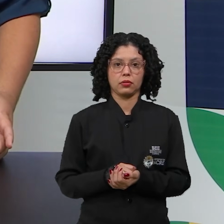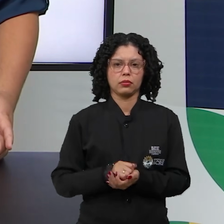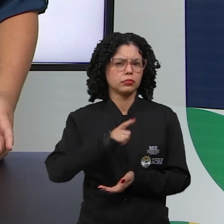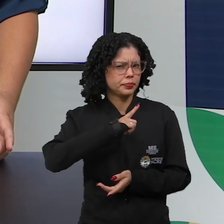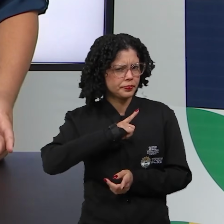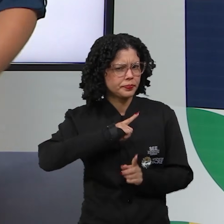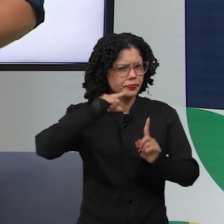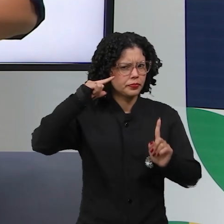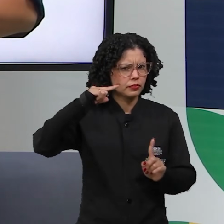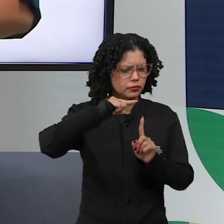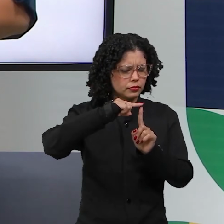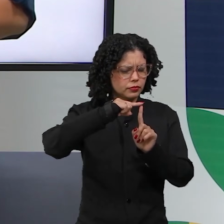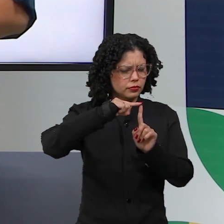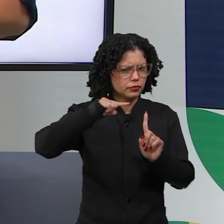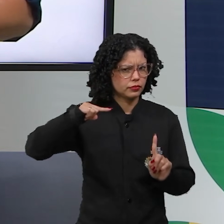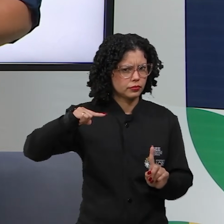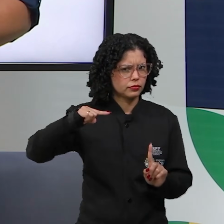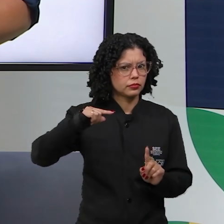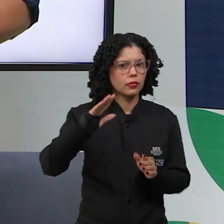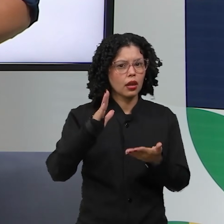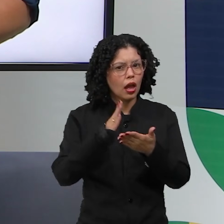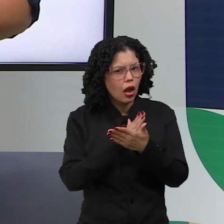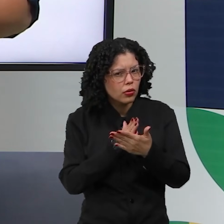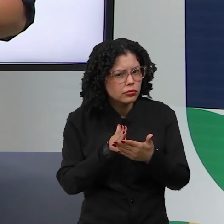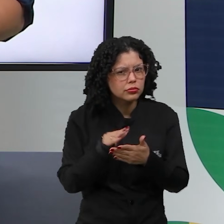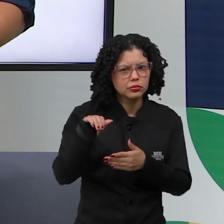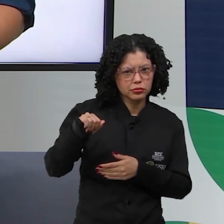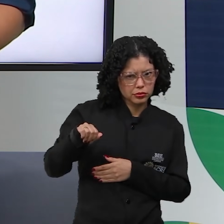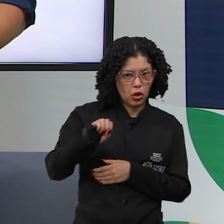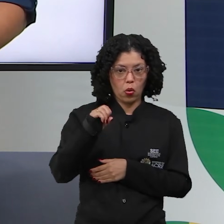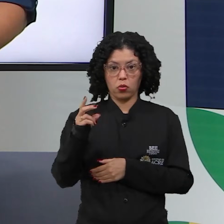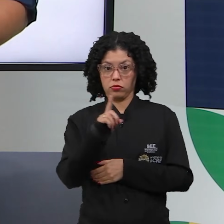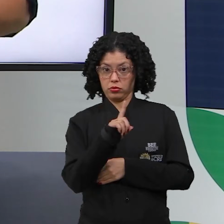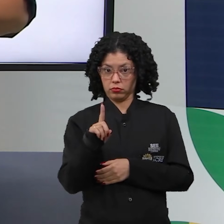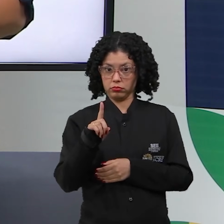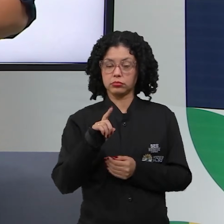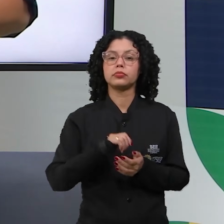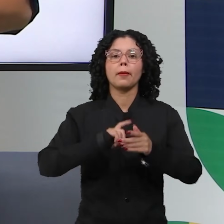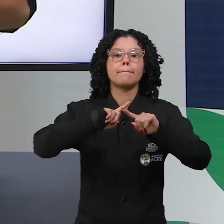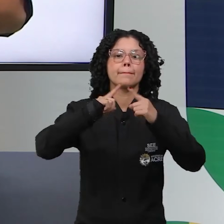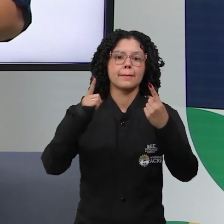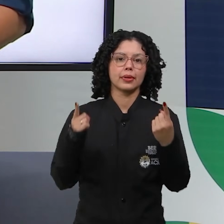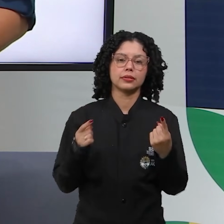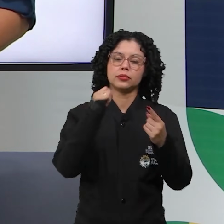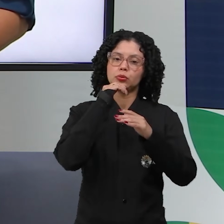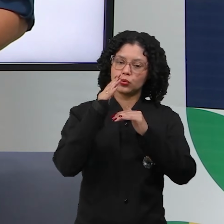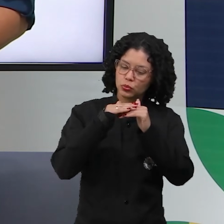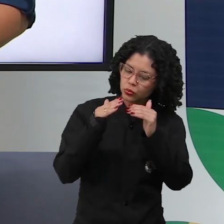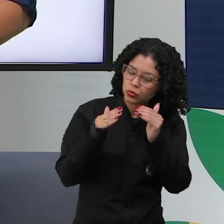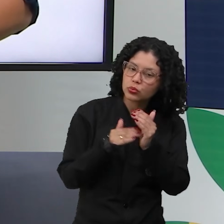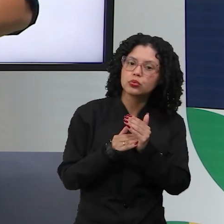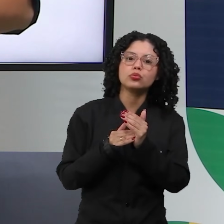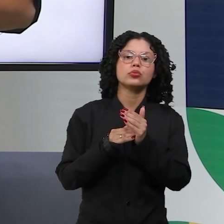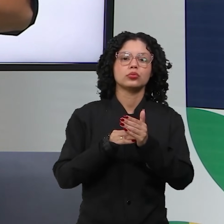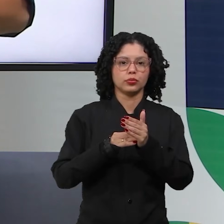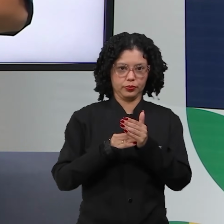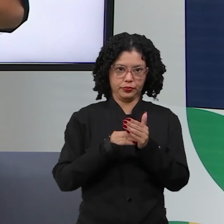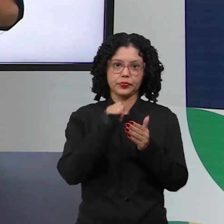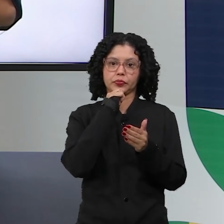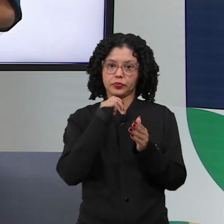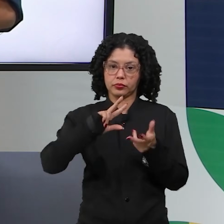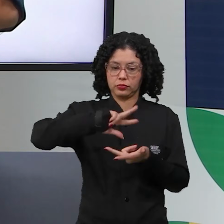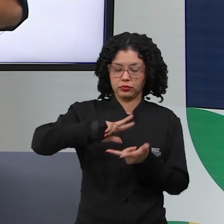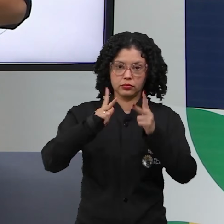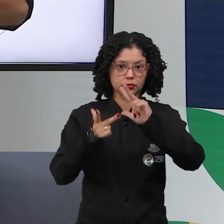aresta? Alguns sim, outros não. Mas todo poliedro, por